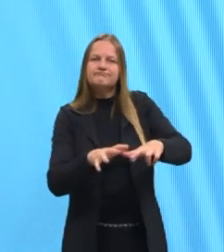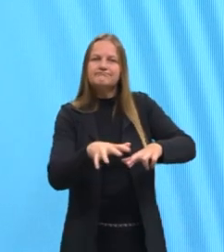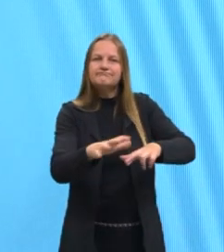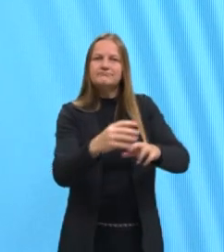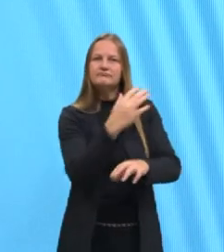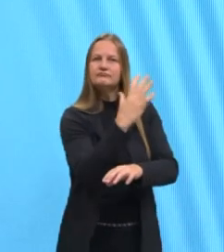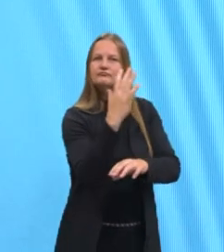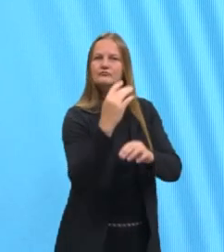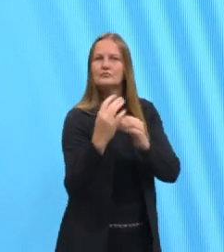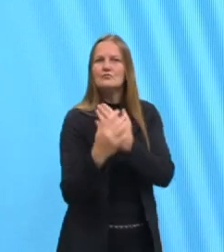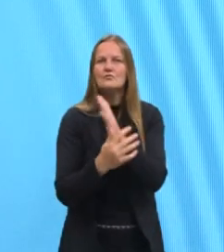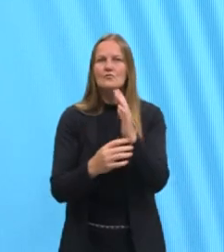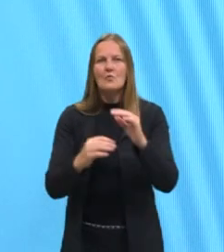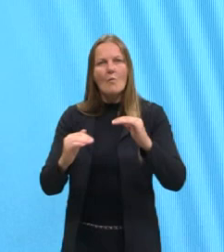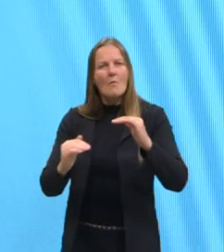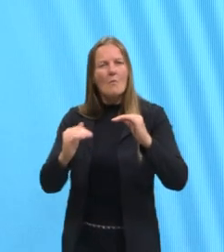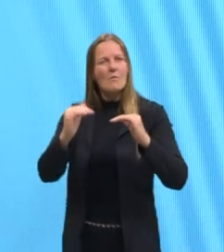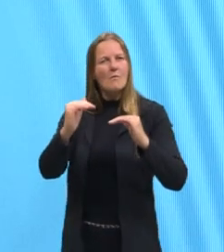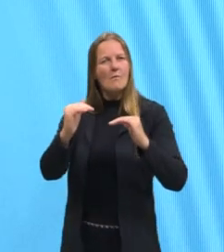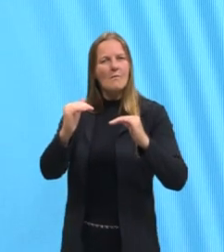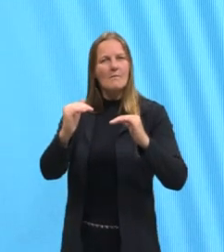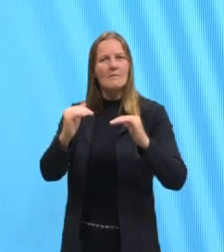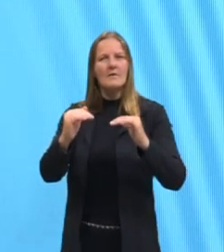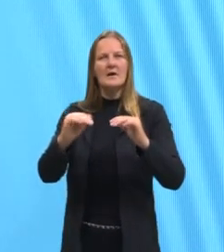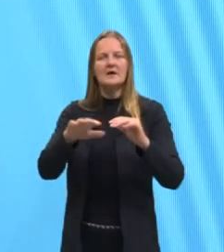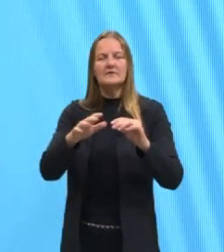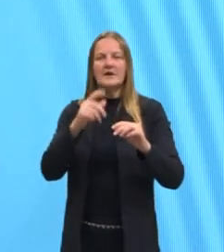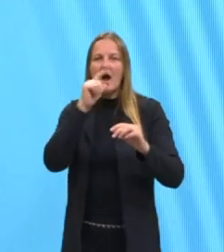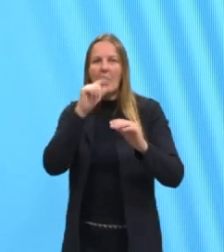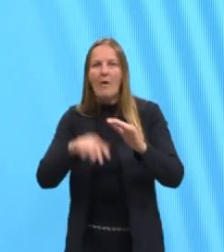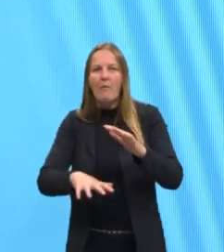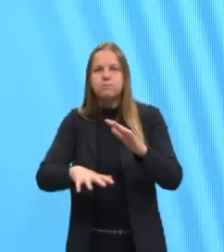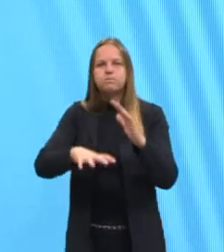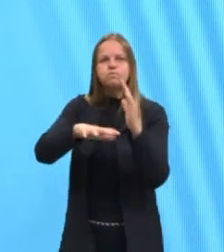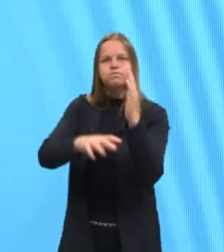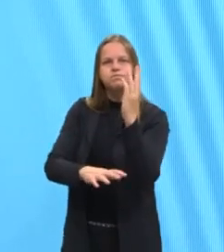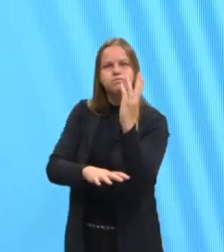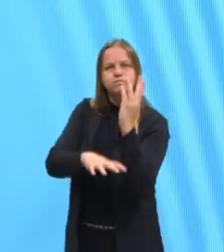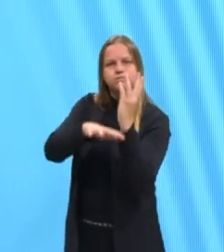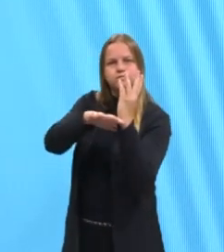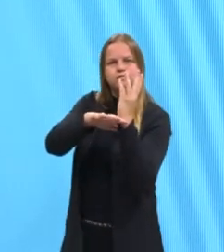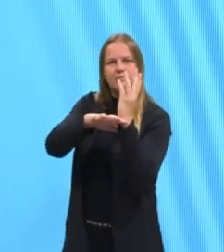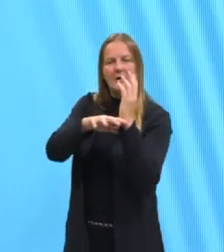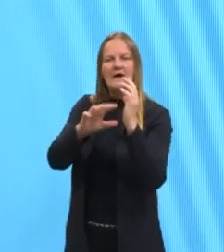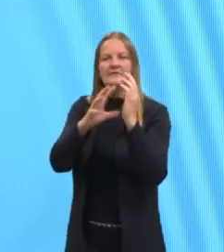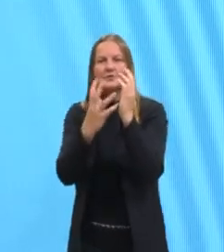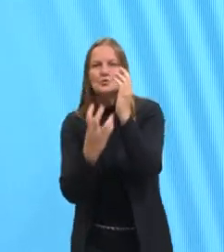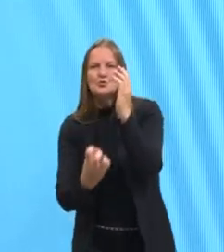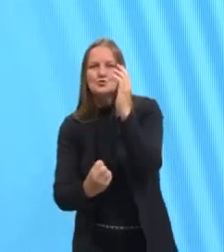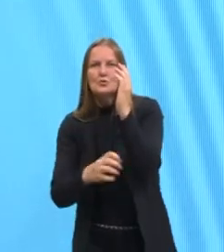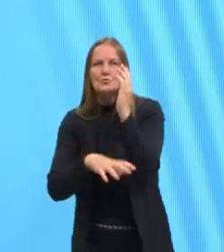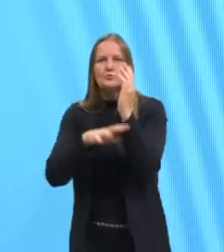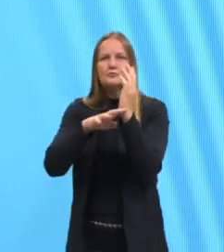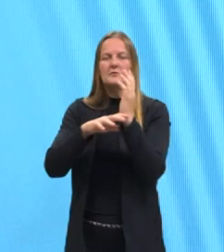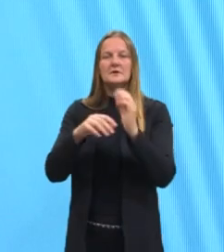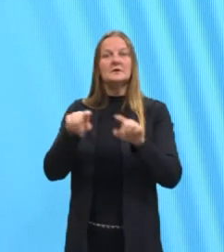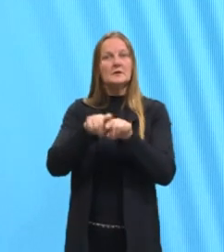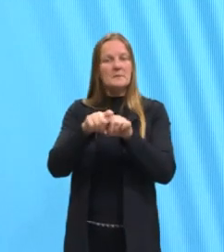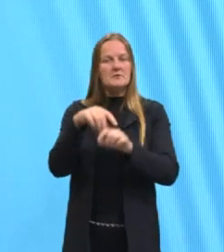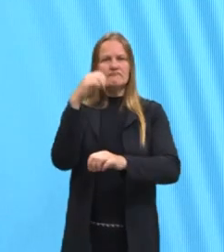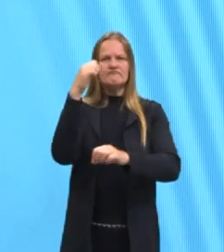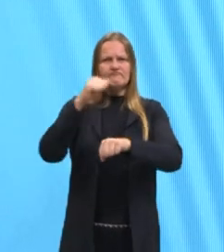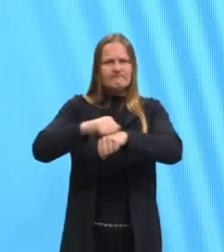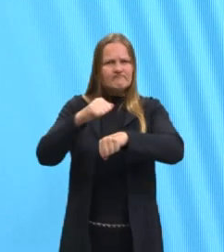vai ser sazonal né uma hora ela tá alagado outra hora ela não está alagado ela está seca e a Mata de terra firme